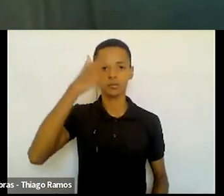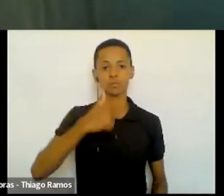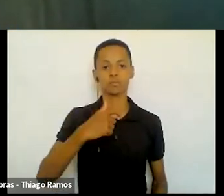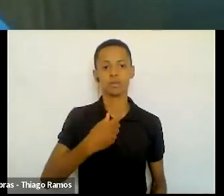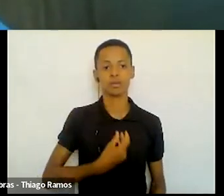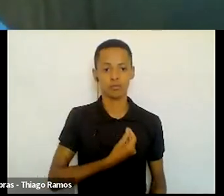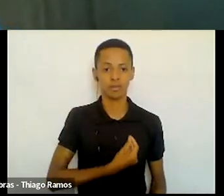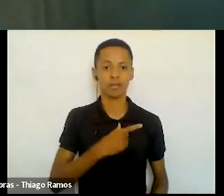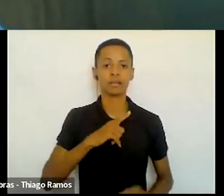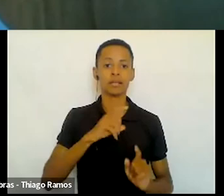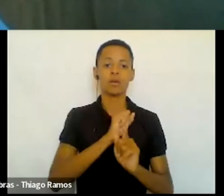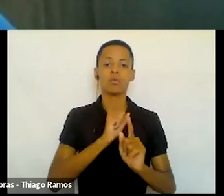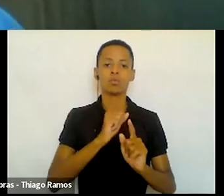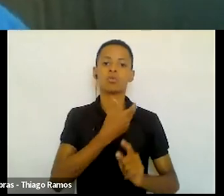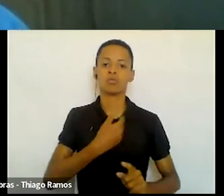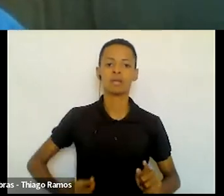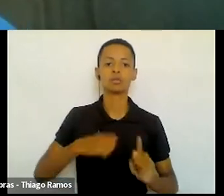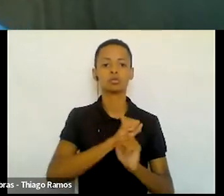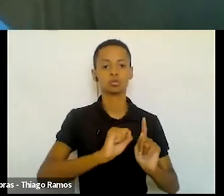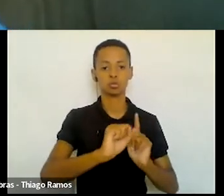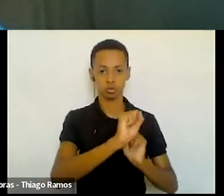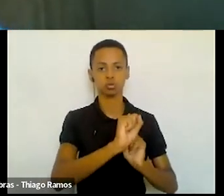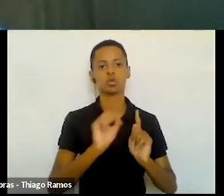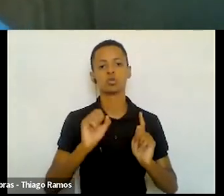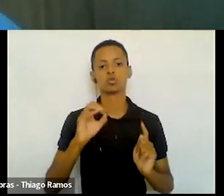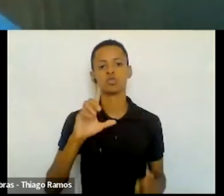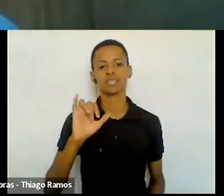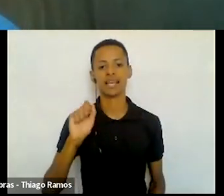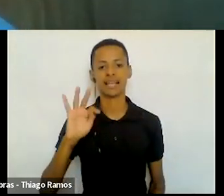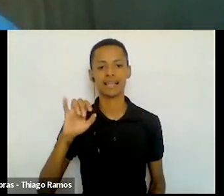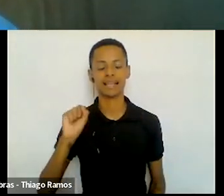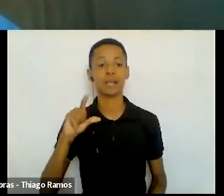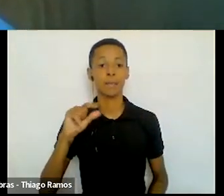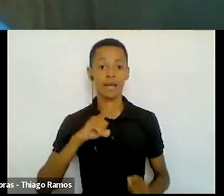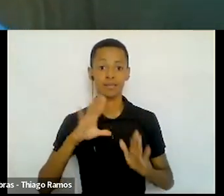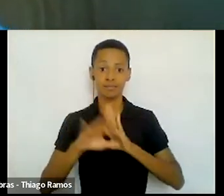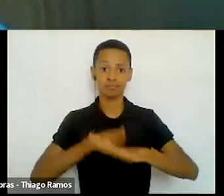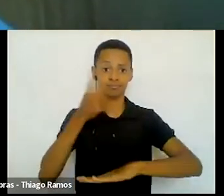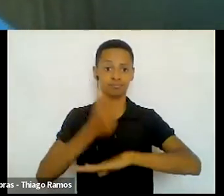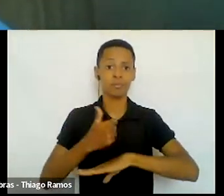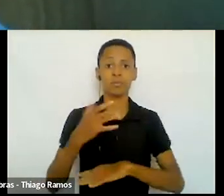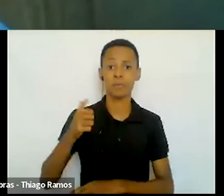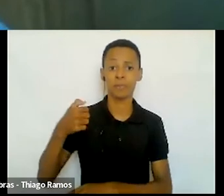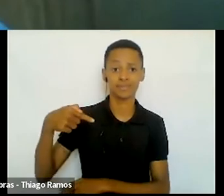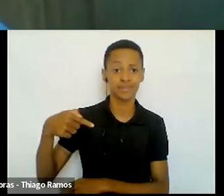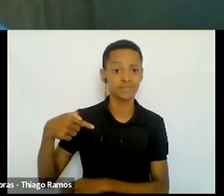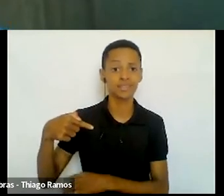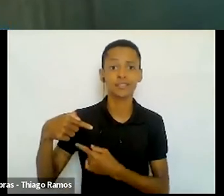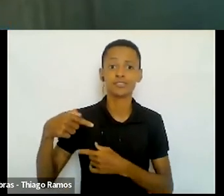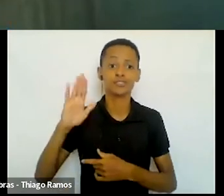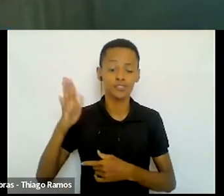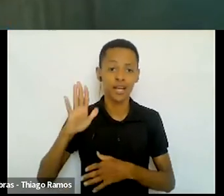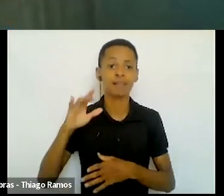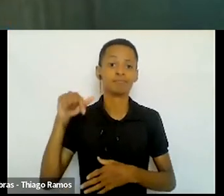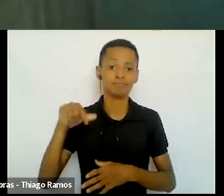governo socialista, mas, mas o BOPE aqui foi criado em 2017, dentro desse governo. E aí